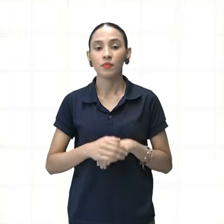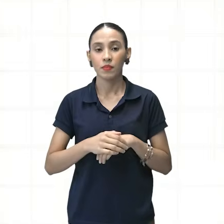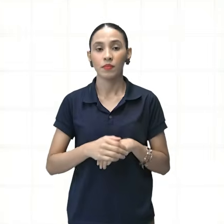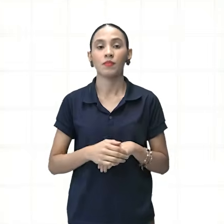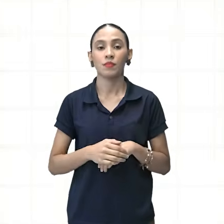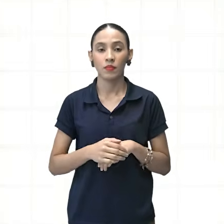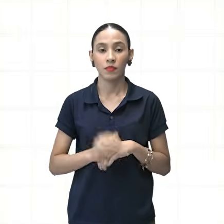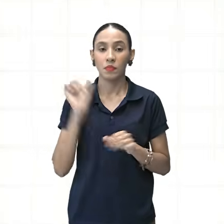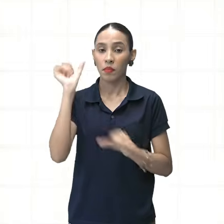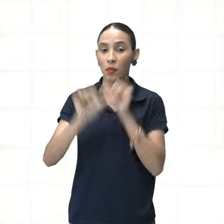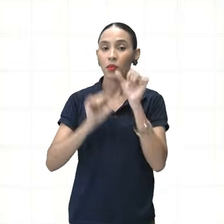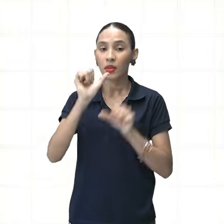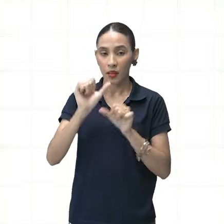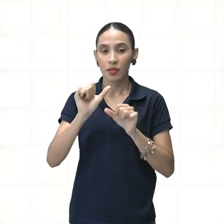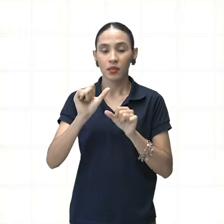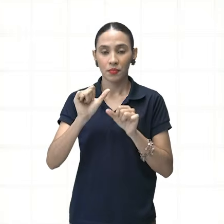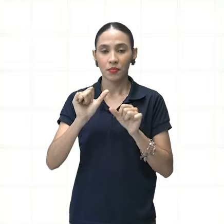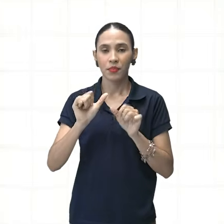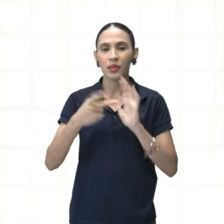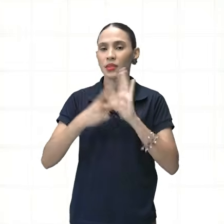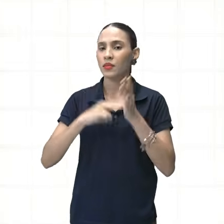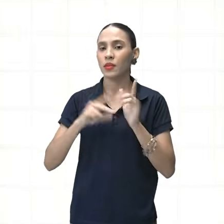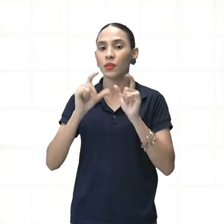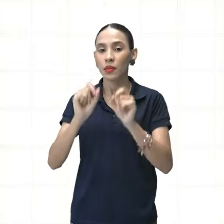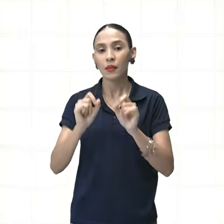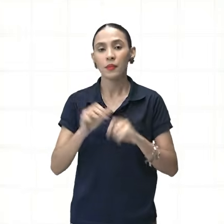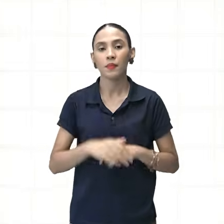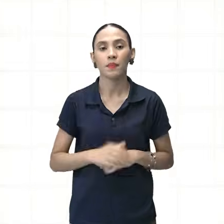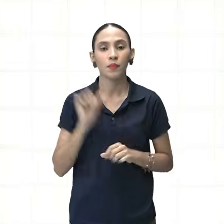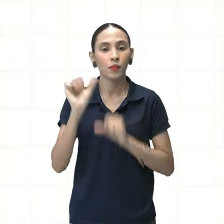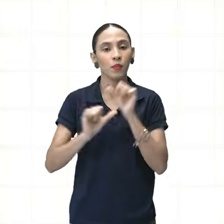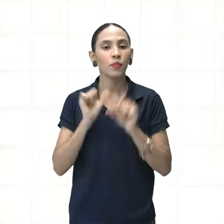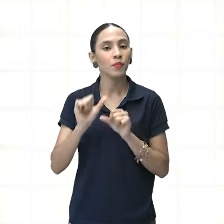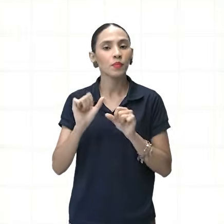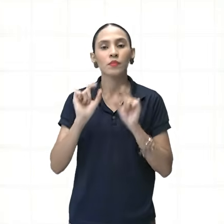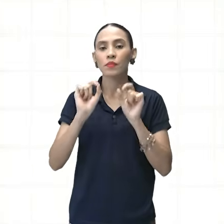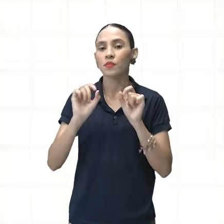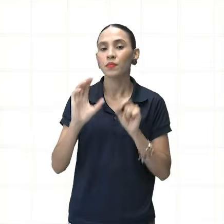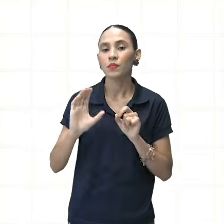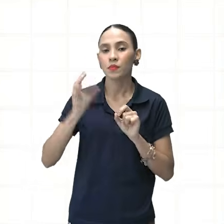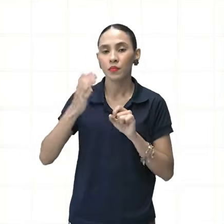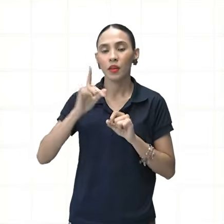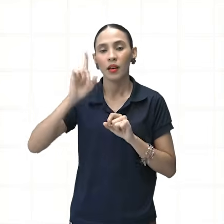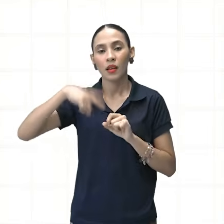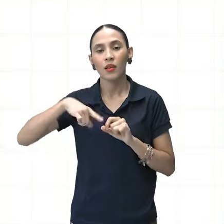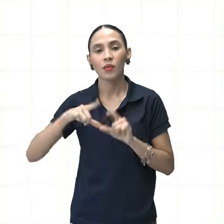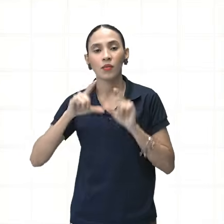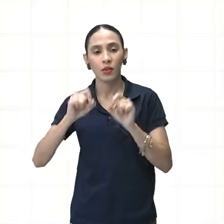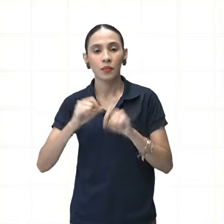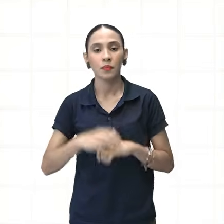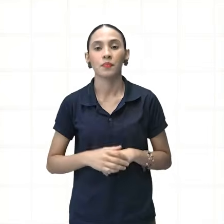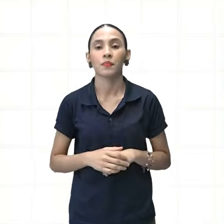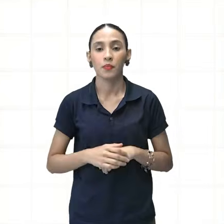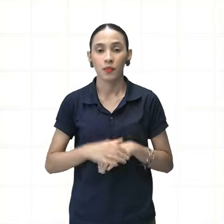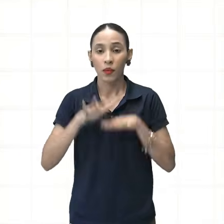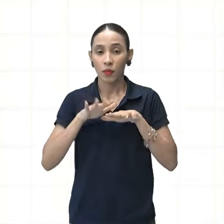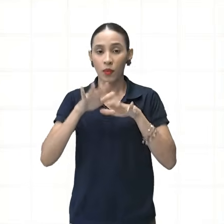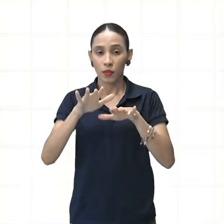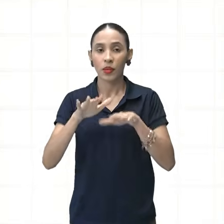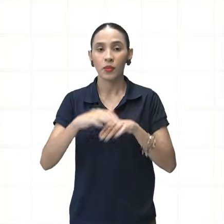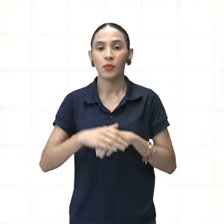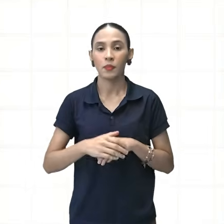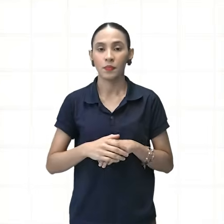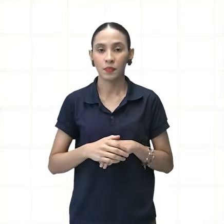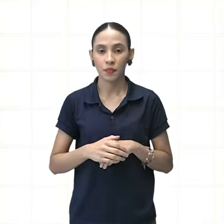movimento reformista. Que seria o quê, professor? O que é esse movimento modernista, É justamente movimento